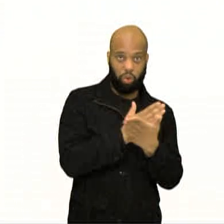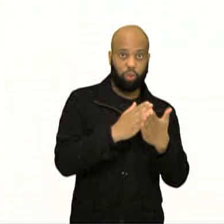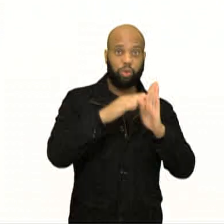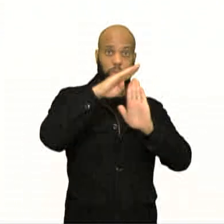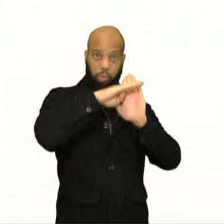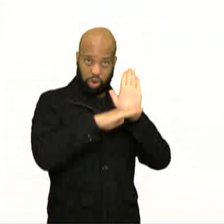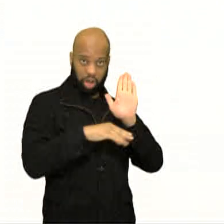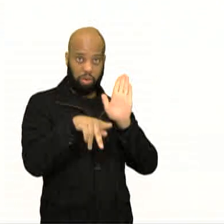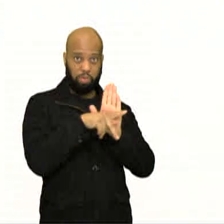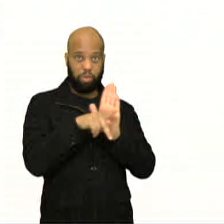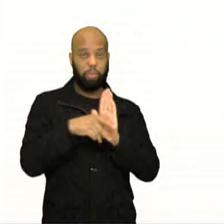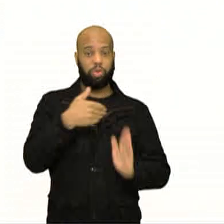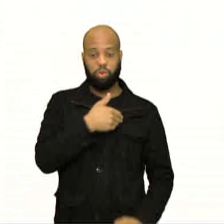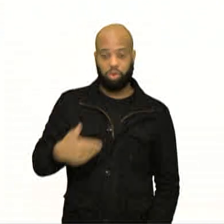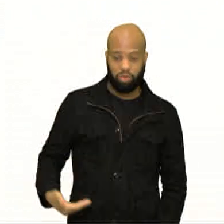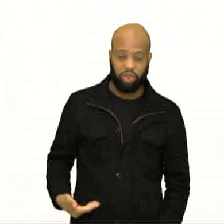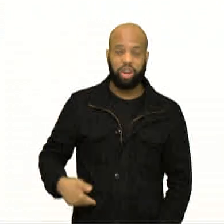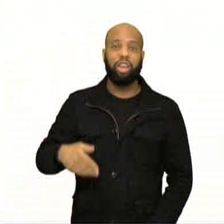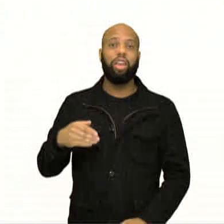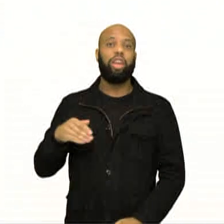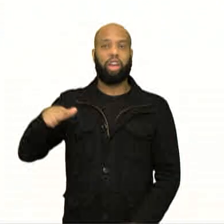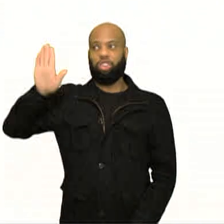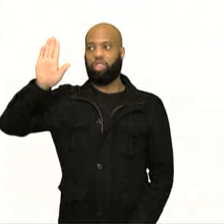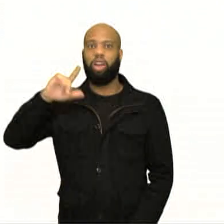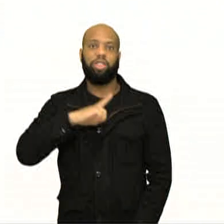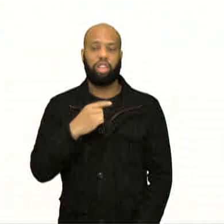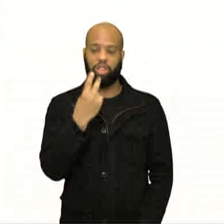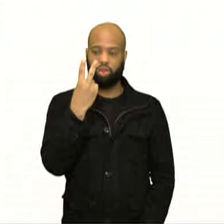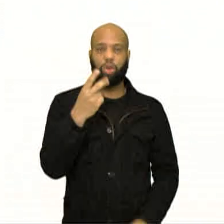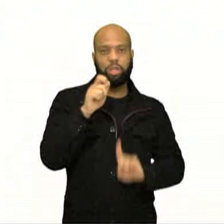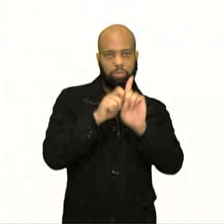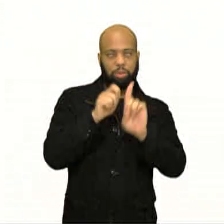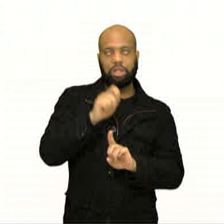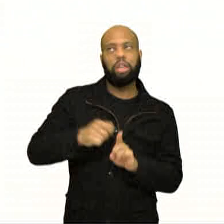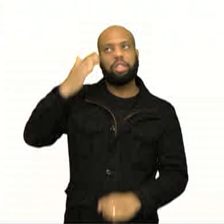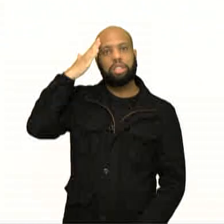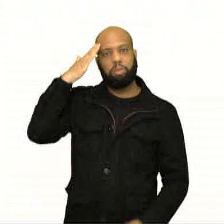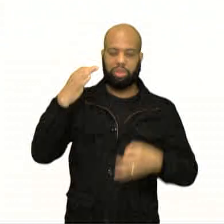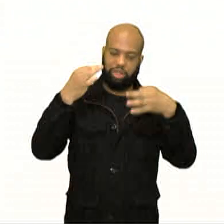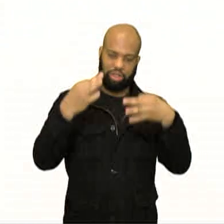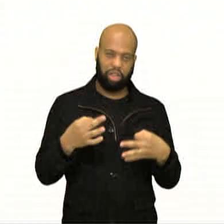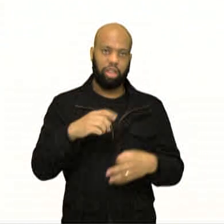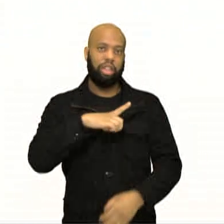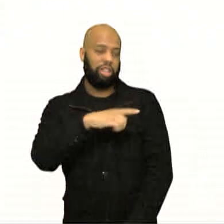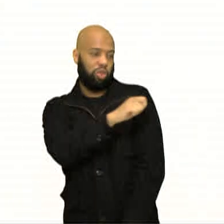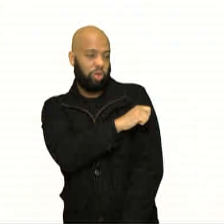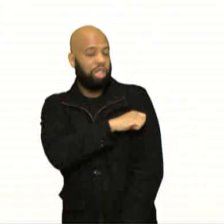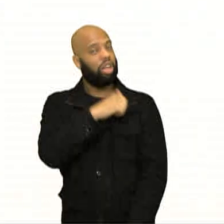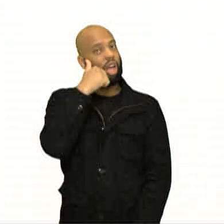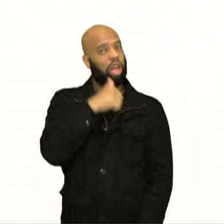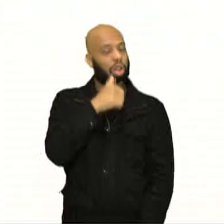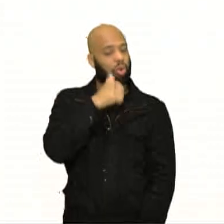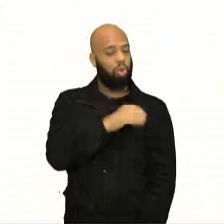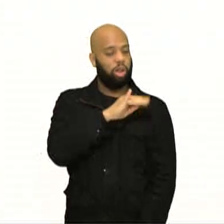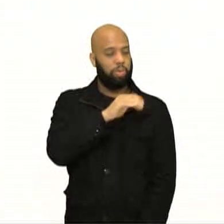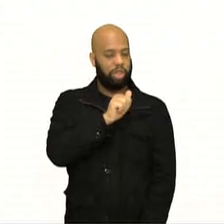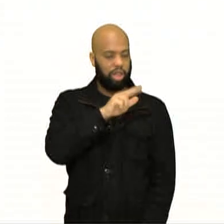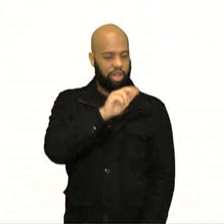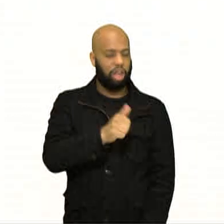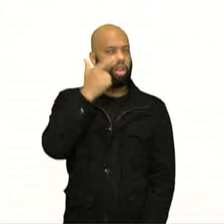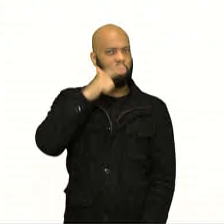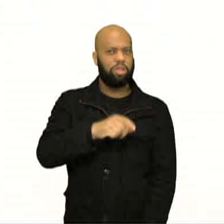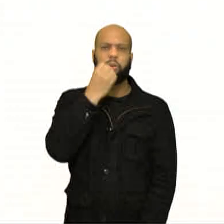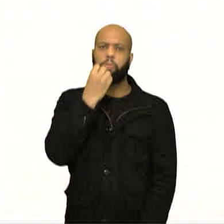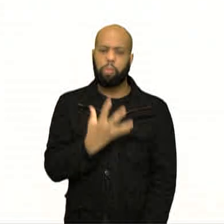os candidatos têm pouco mais de 2 meses para ter certeza. A estudante Bianca conseguiu passar bem por essa